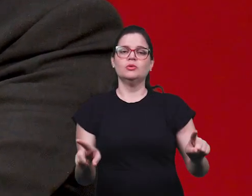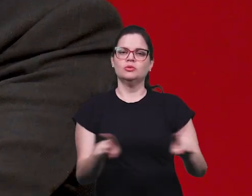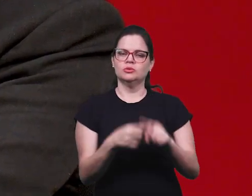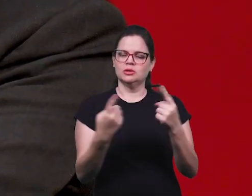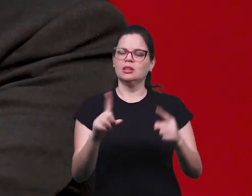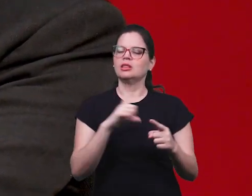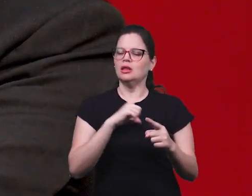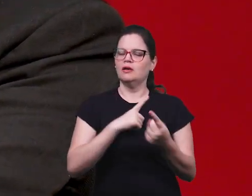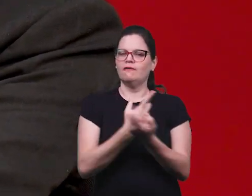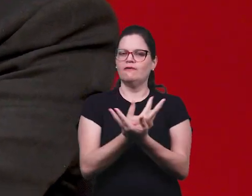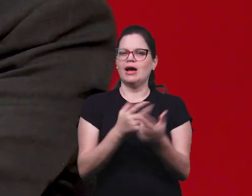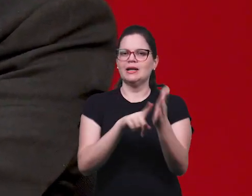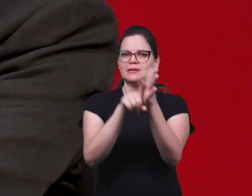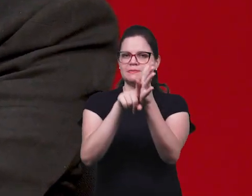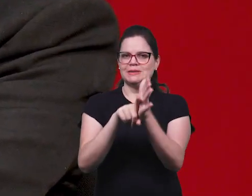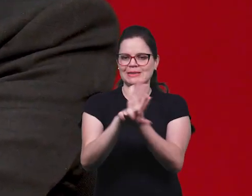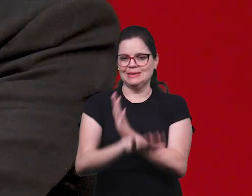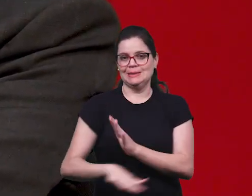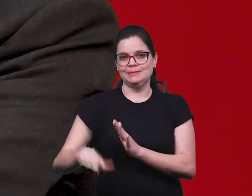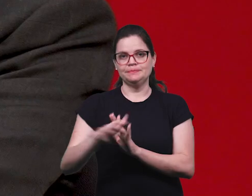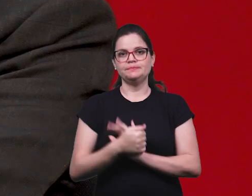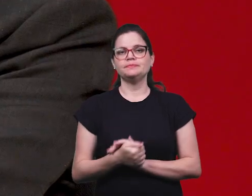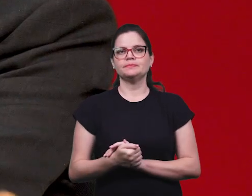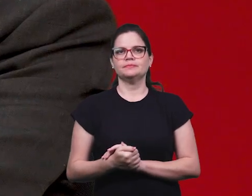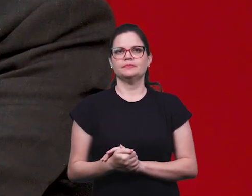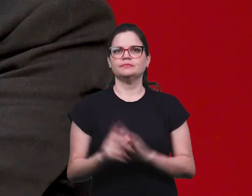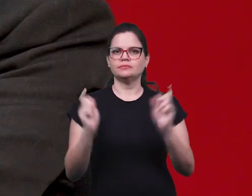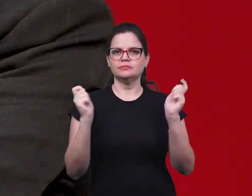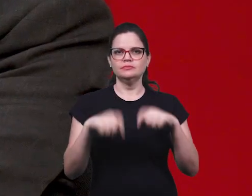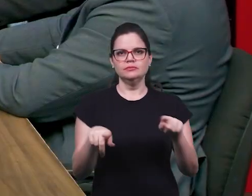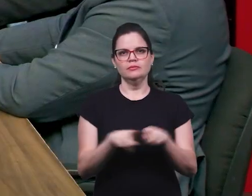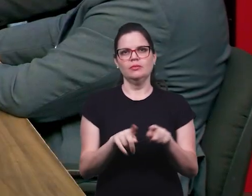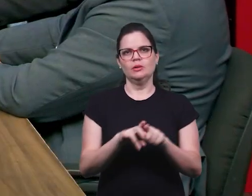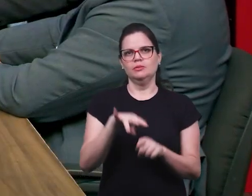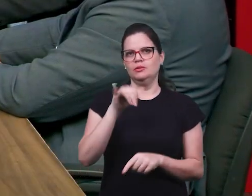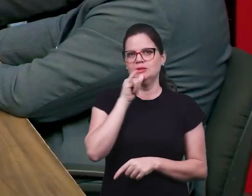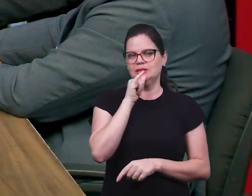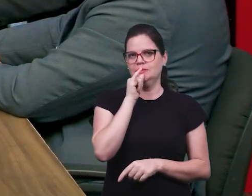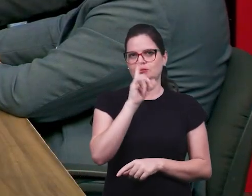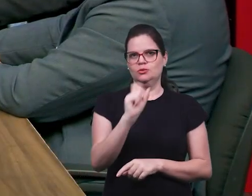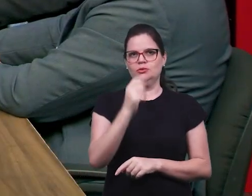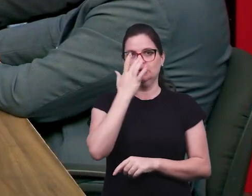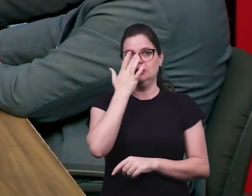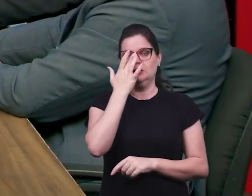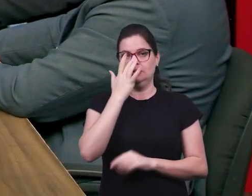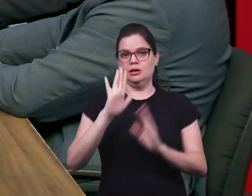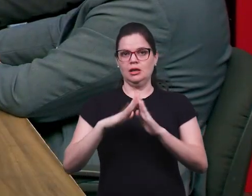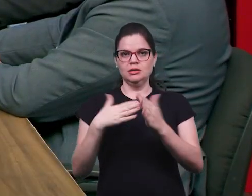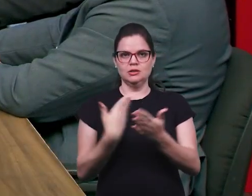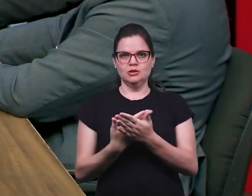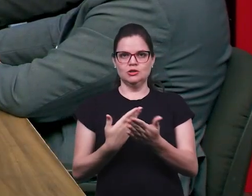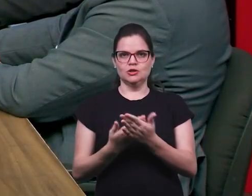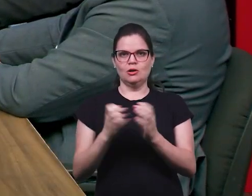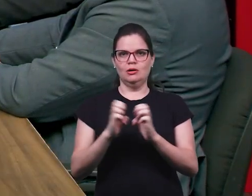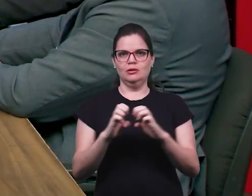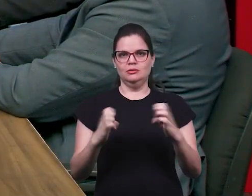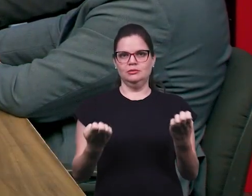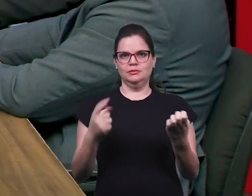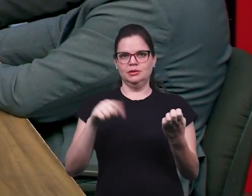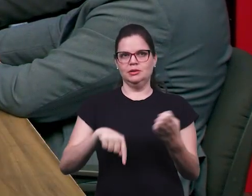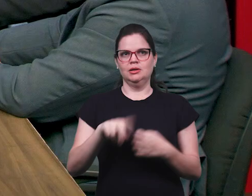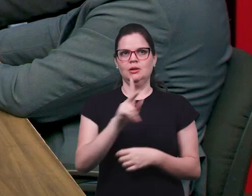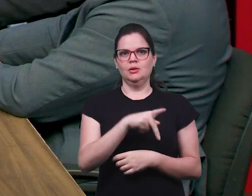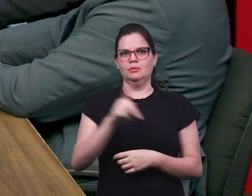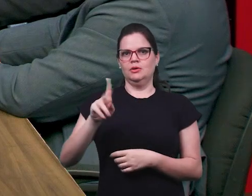Muitas instituições usam isso. A gente pode até dar o exemplo aqui da Escola Dodge, onde o professor Tiago